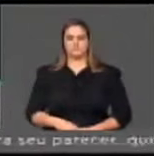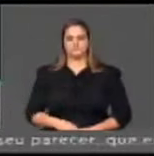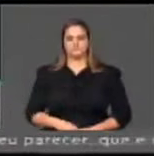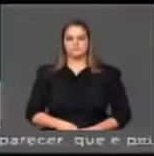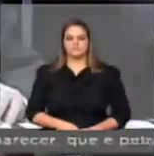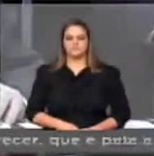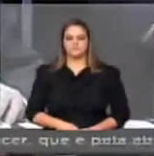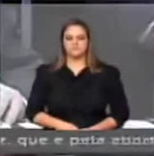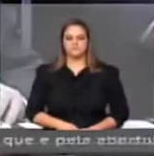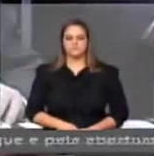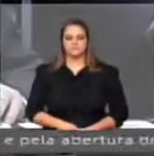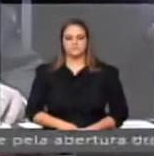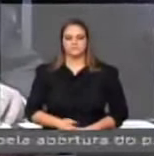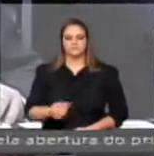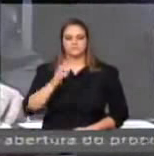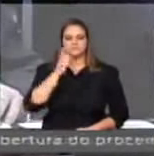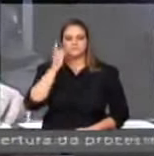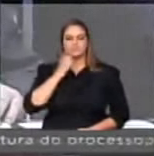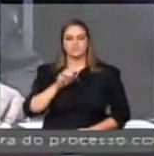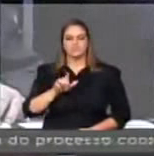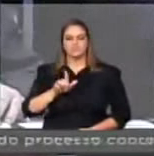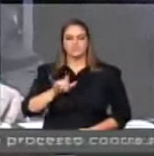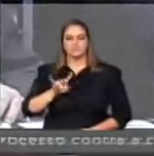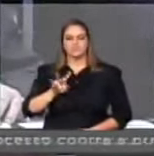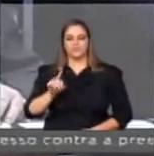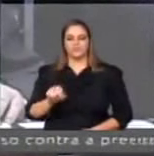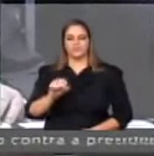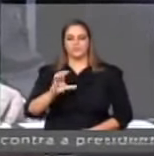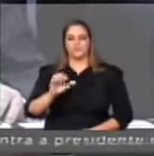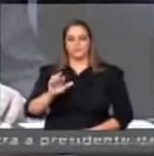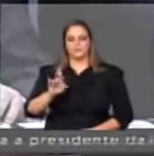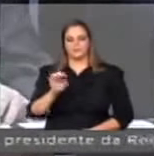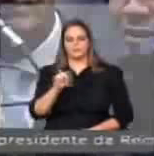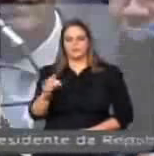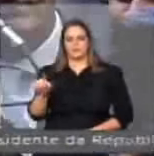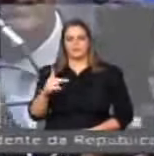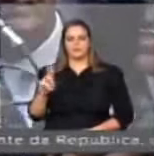363 votos. Deputado Givaldo Carimbão, do PHS.